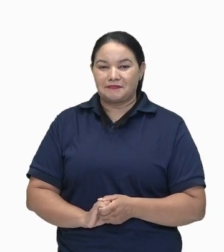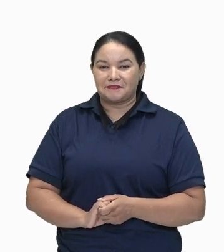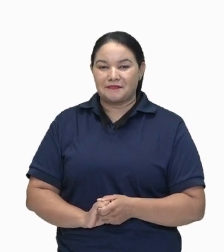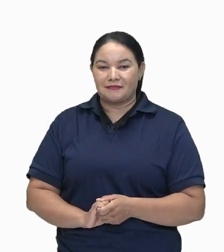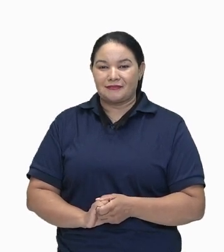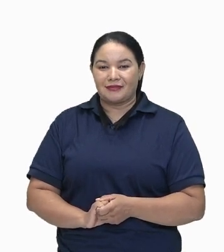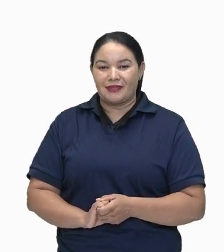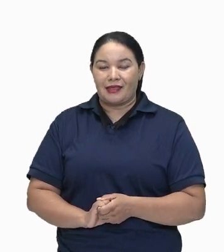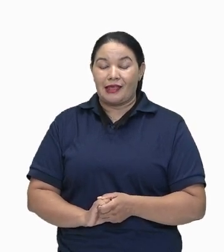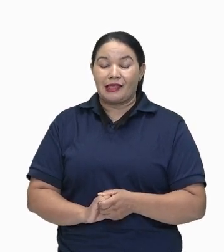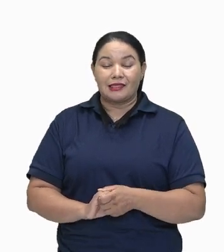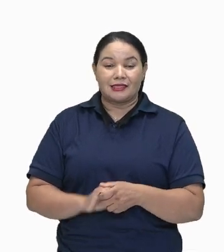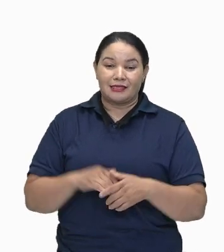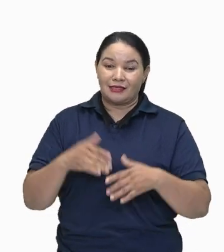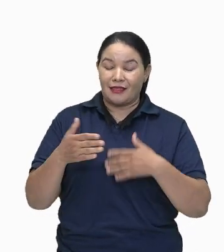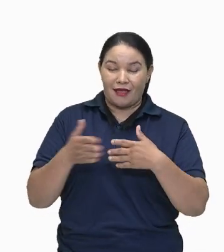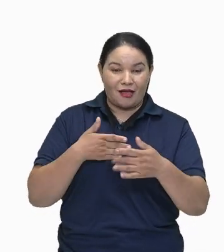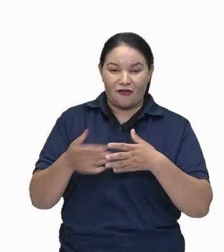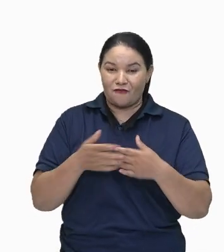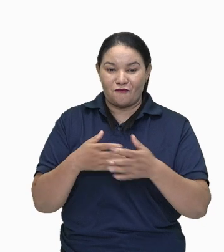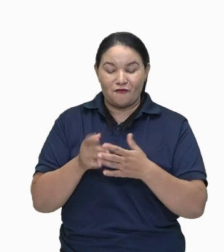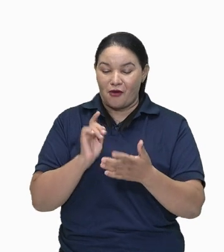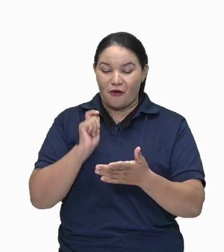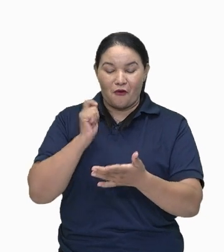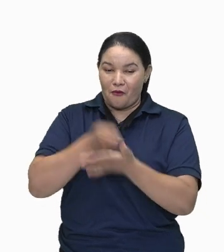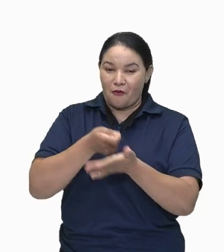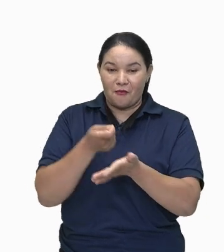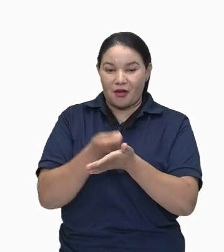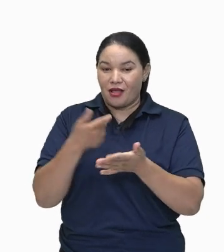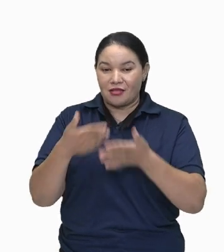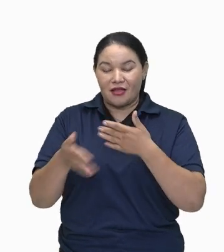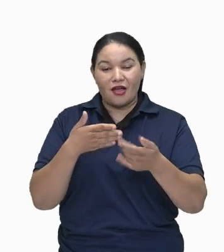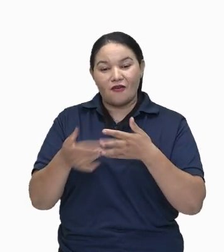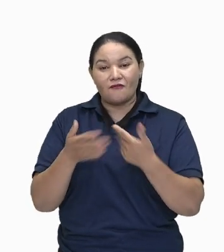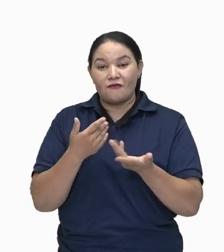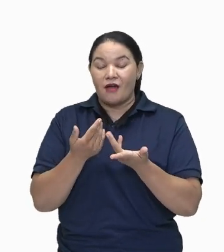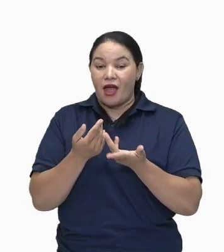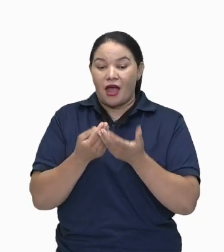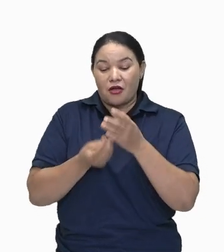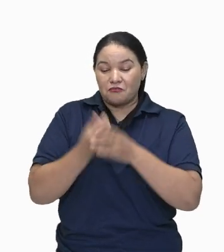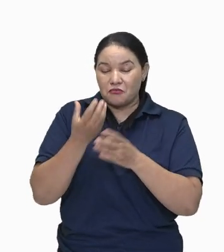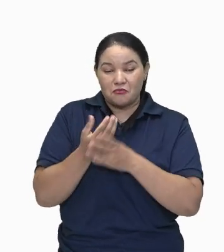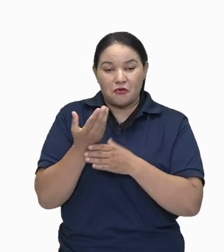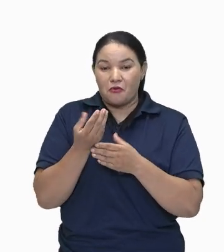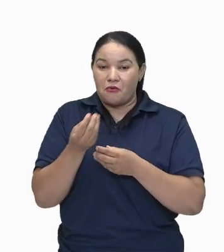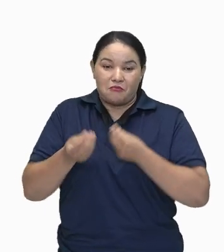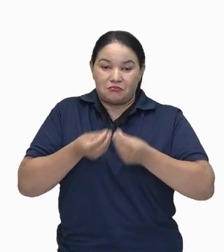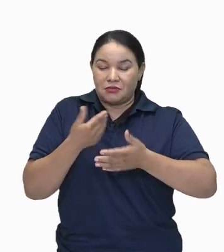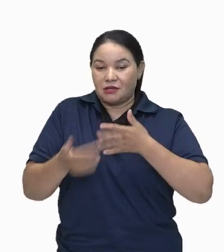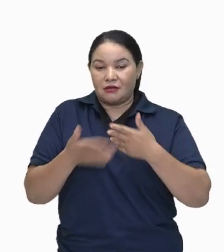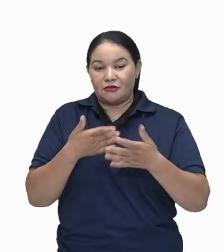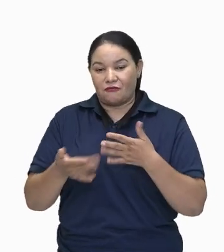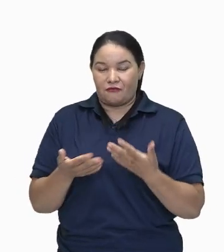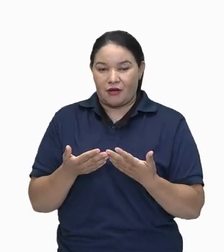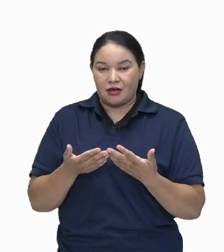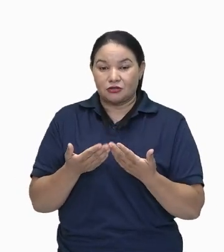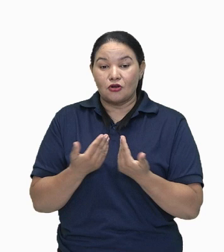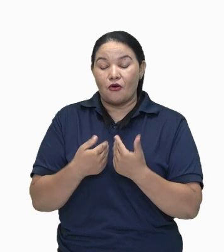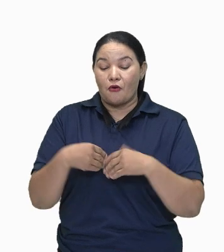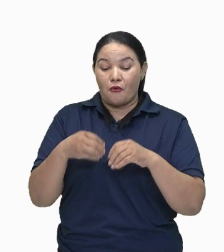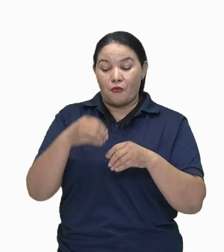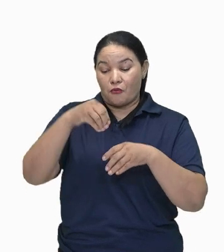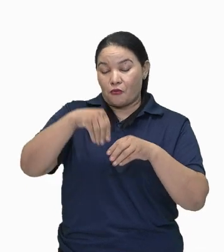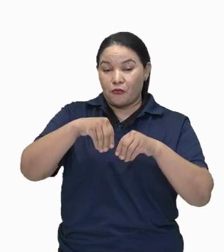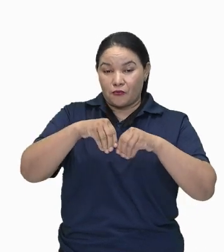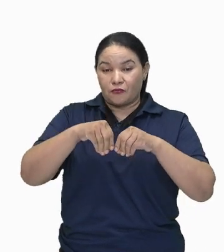Independentemente de onde você compra esse fermento e de como ele é produzido, né? O fermento biológico